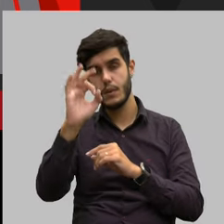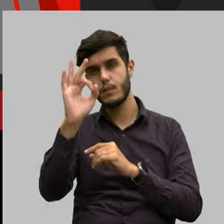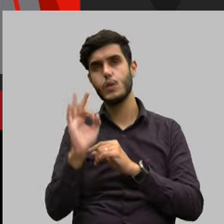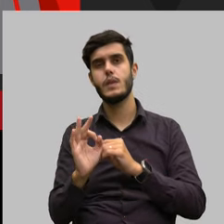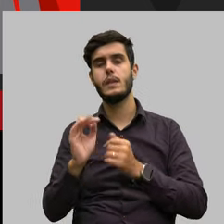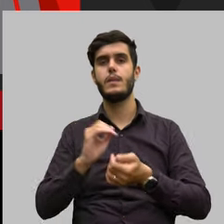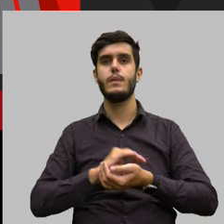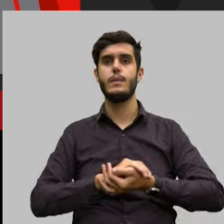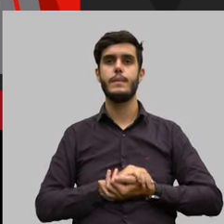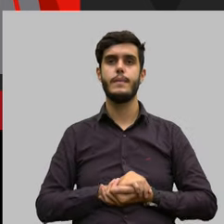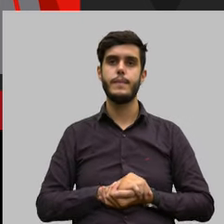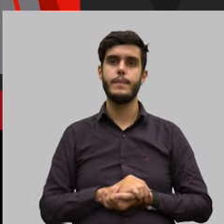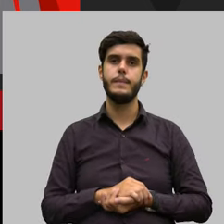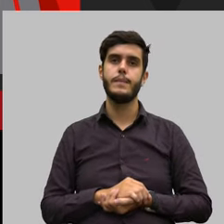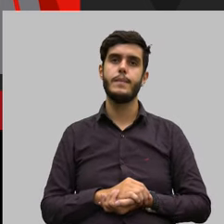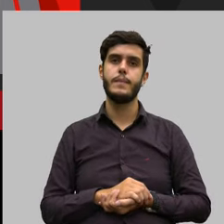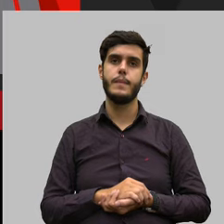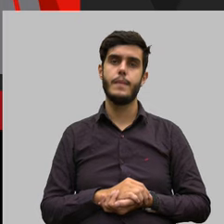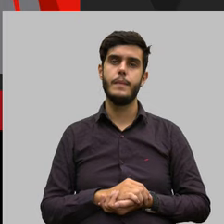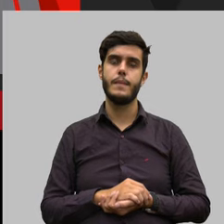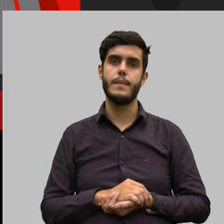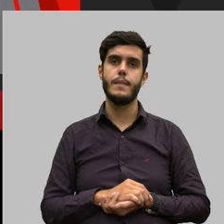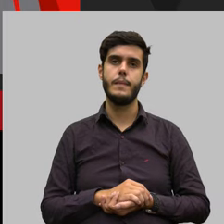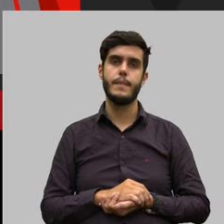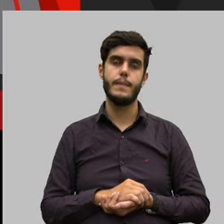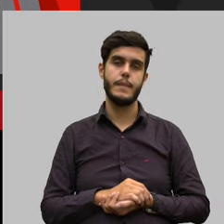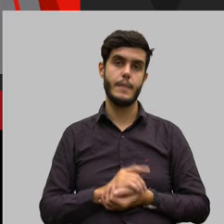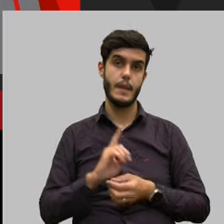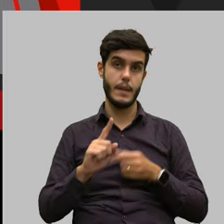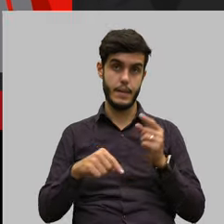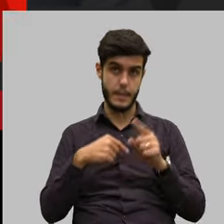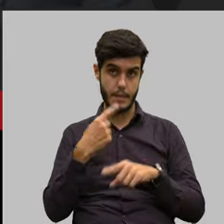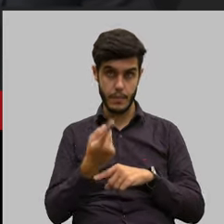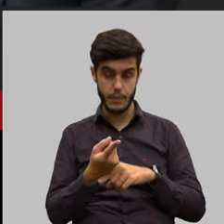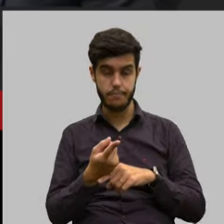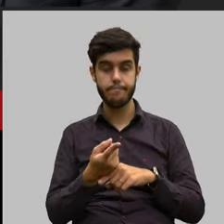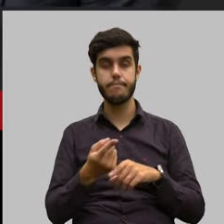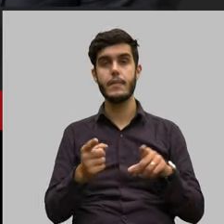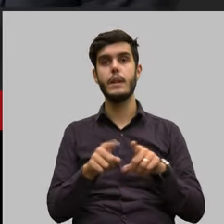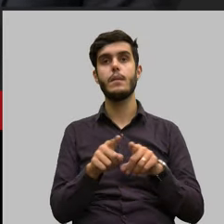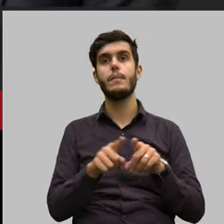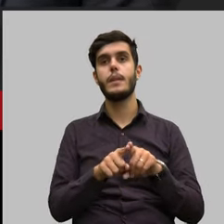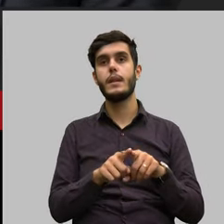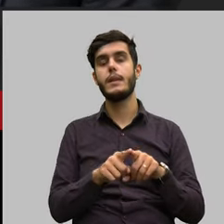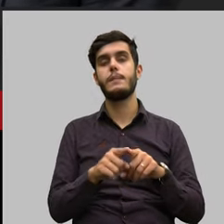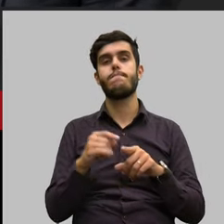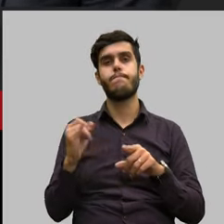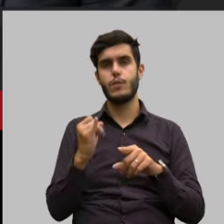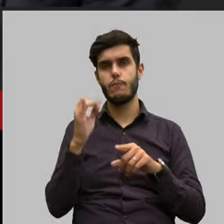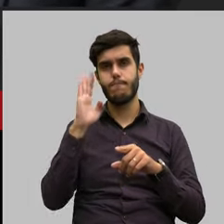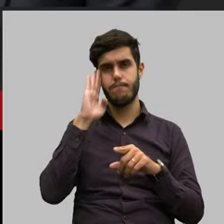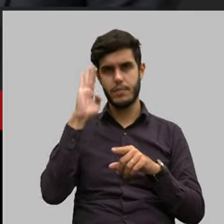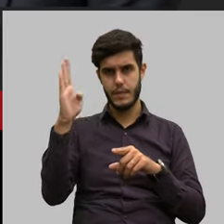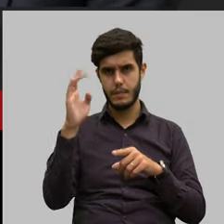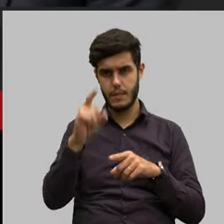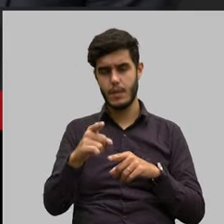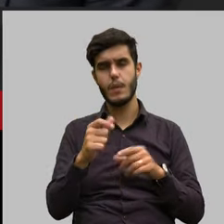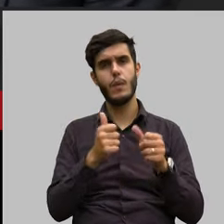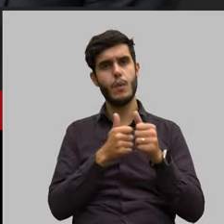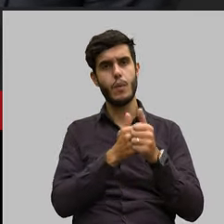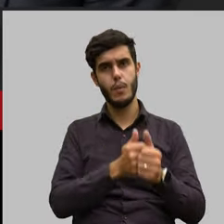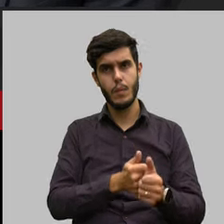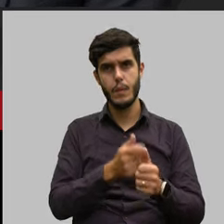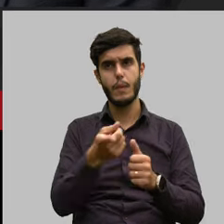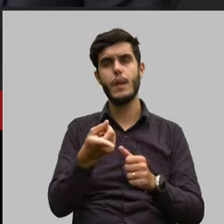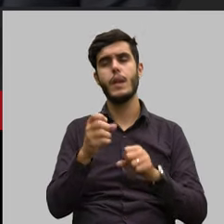por. em seguida eu trago dois outros índices eh eh fundamentais para acompanhamento de qualquer ente que é o índice de